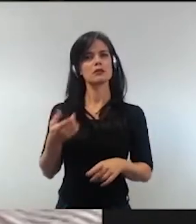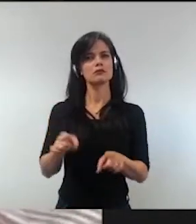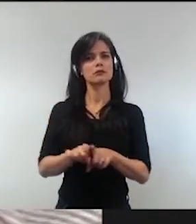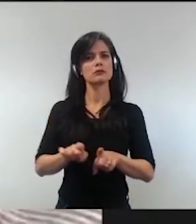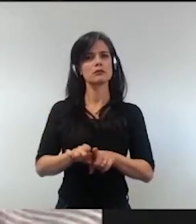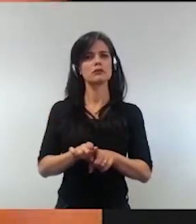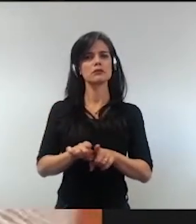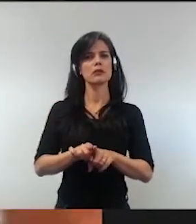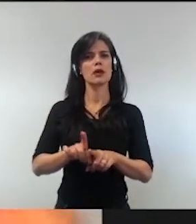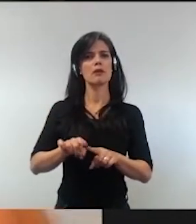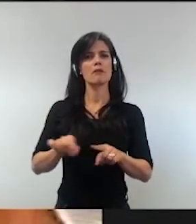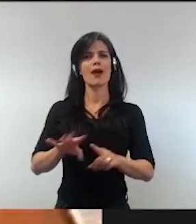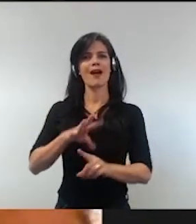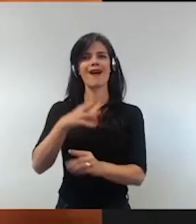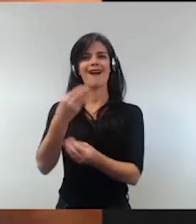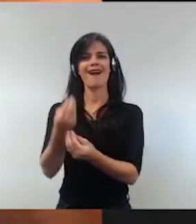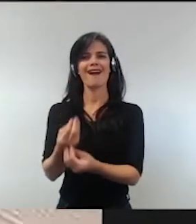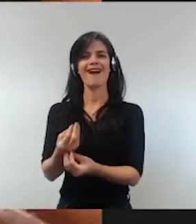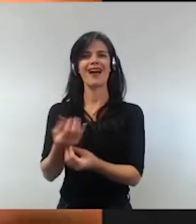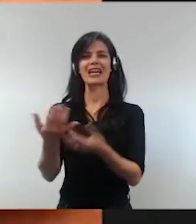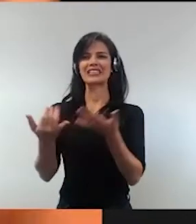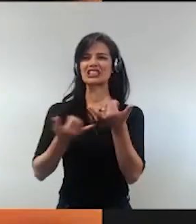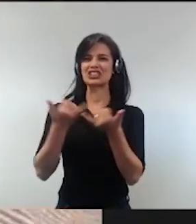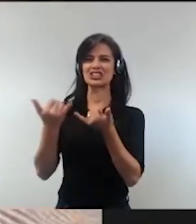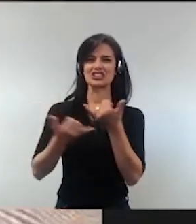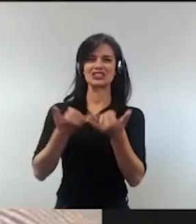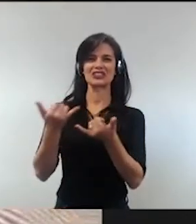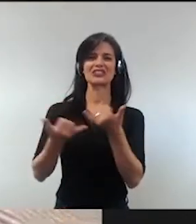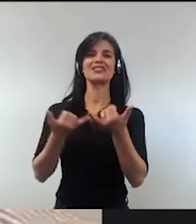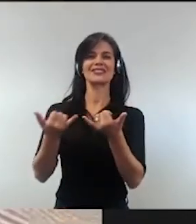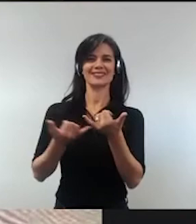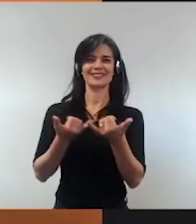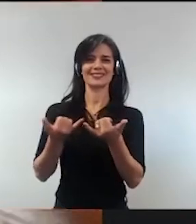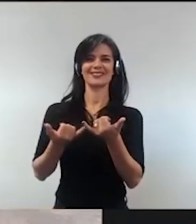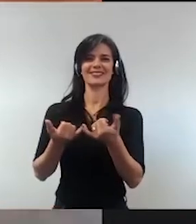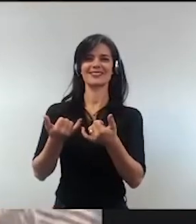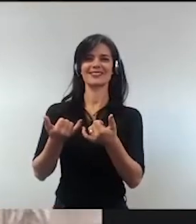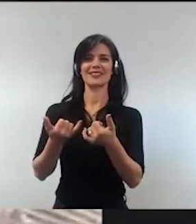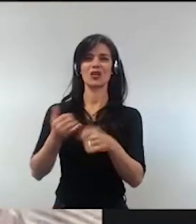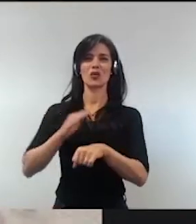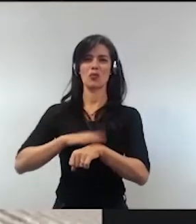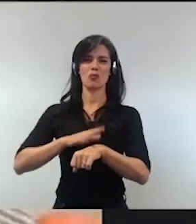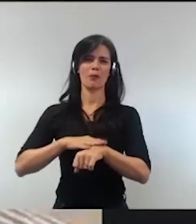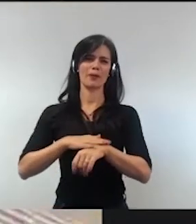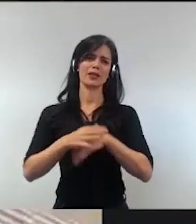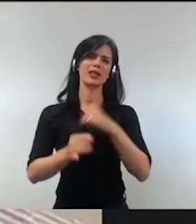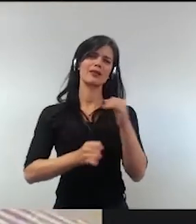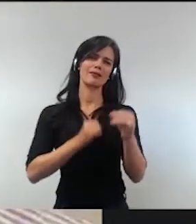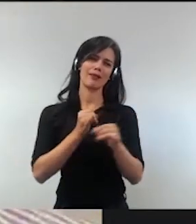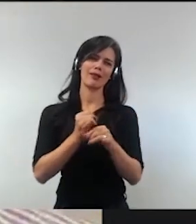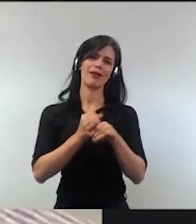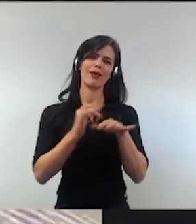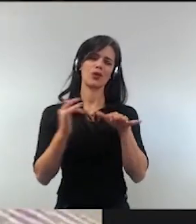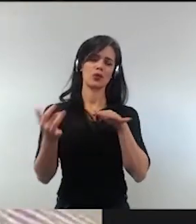de arte-diversão, arte de massa, no momento que nós estamos vivendo, inclusive com a internet e tudo mais,